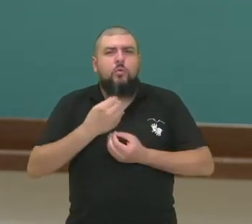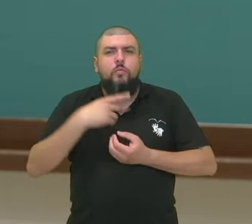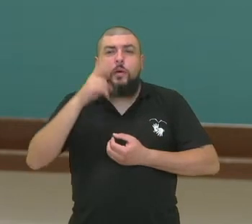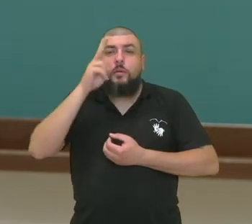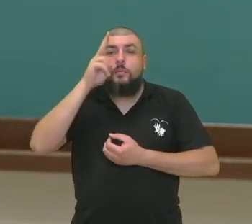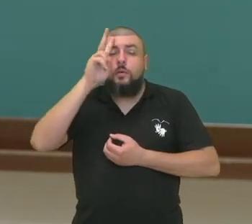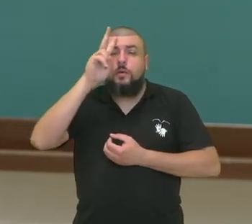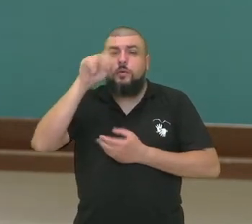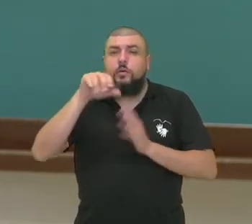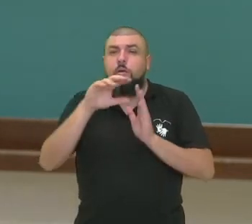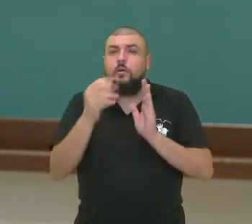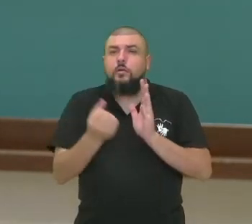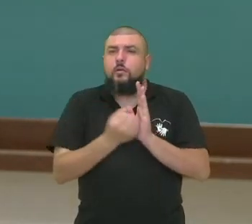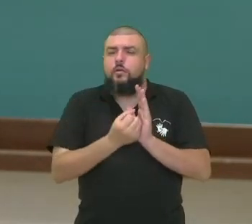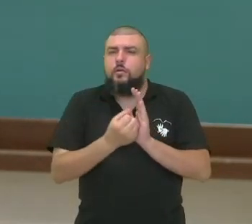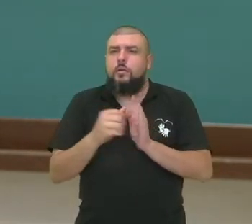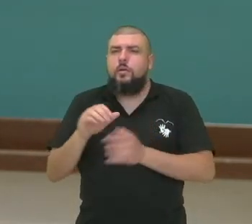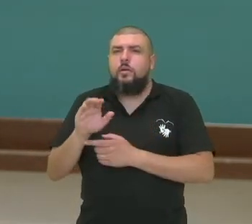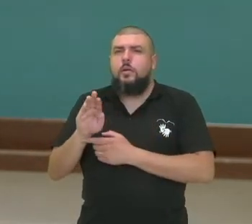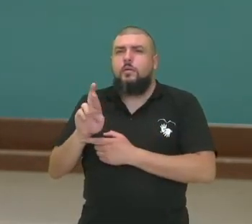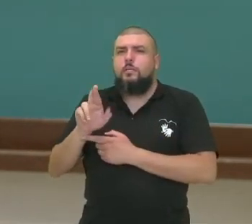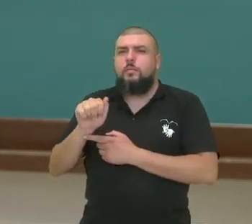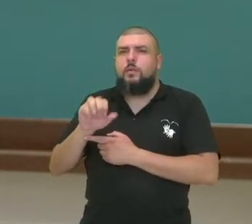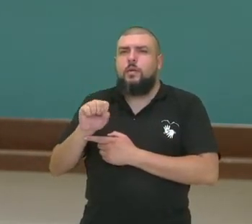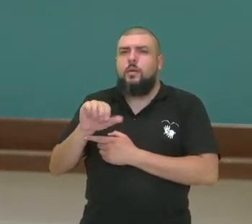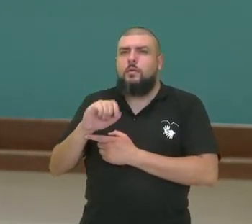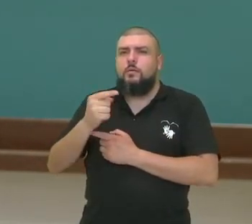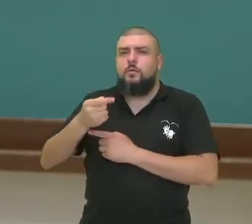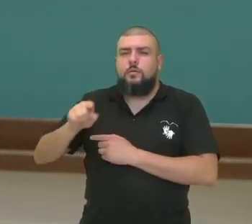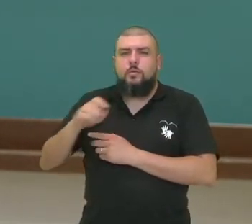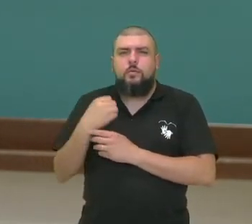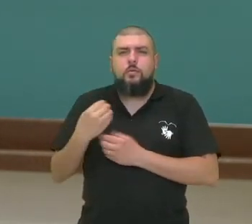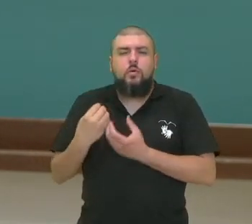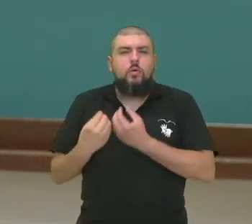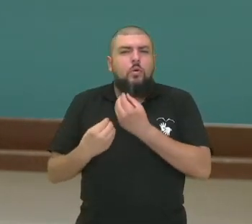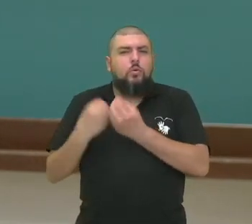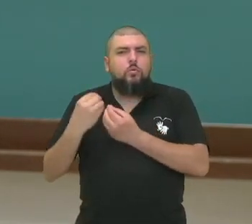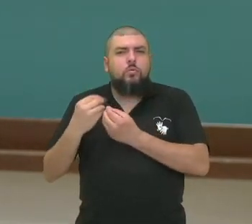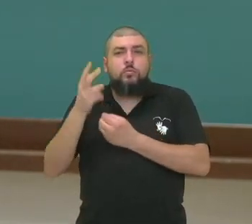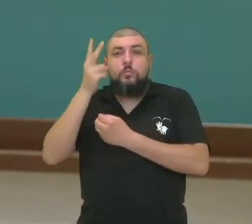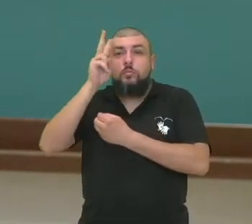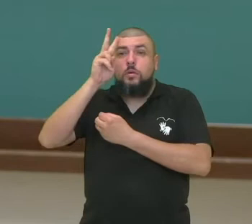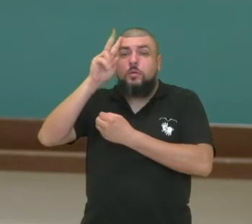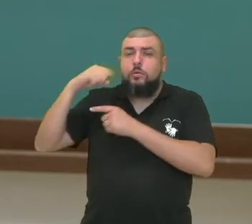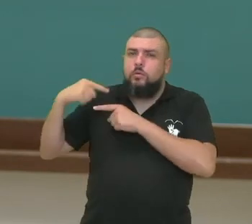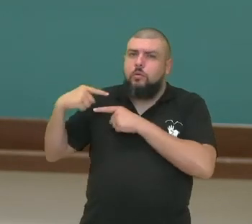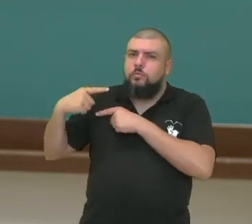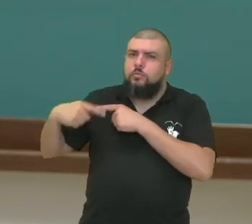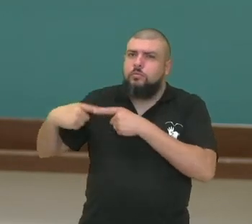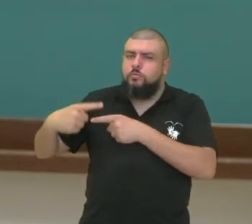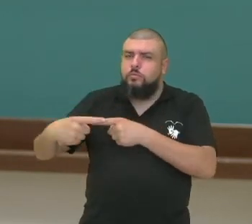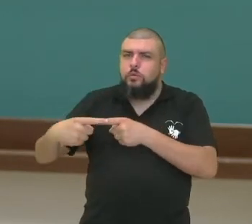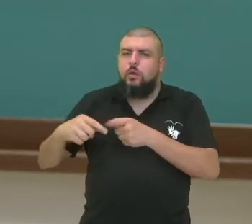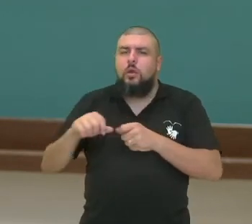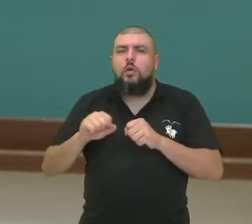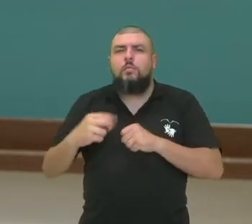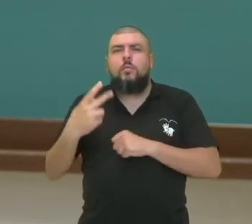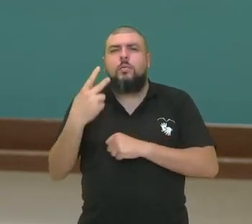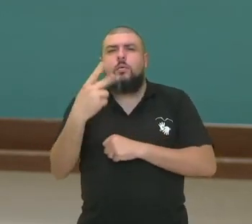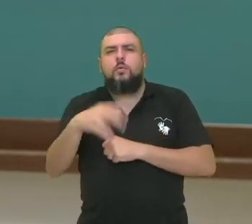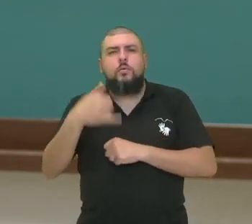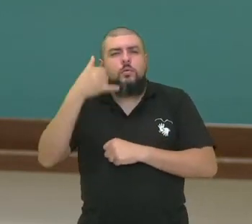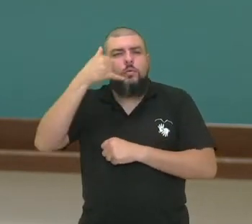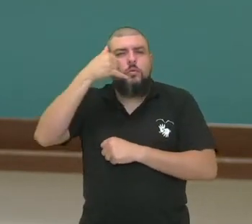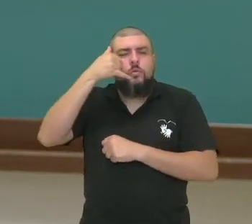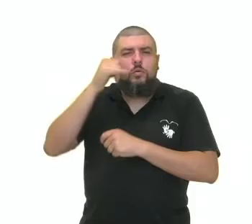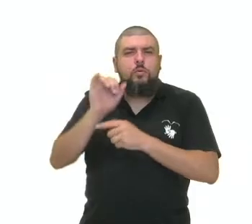pouco mais os desdobramentos históricos na construção deste brasão, você pode apontar o seu celular para o QR